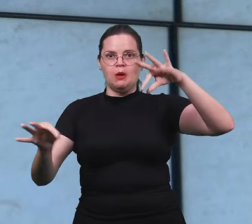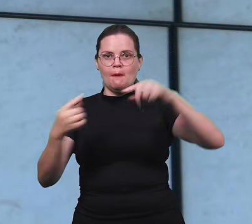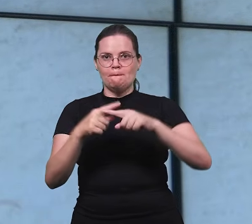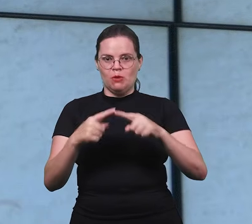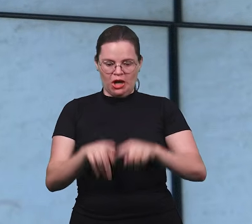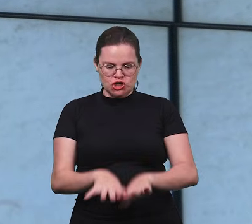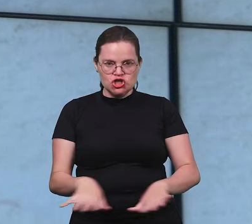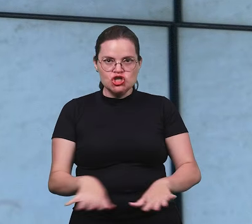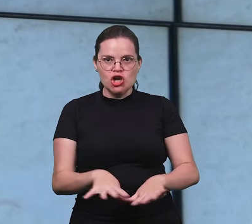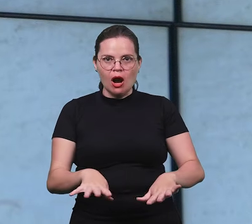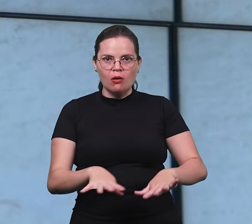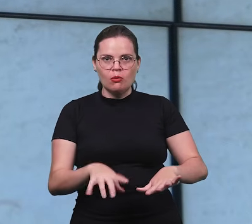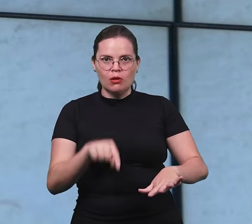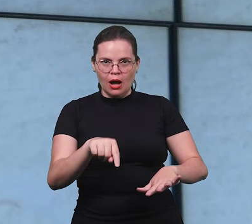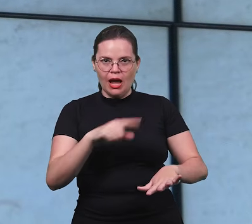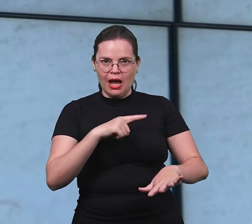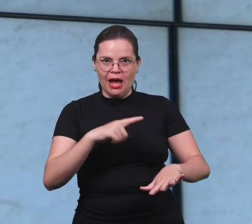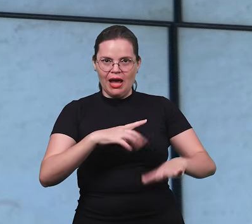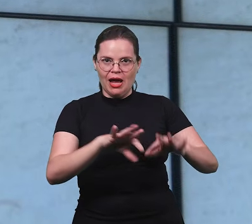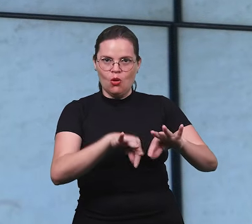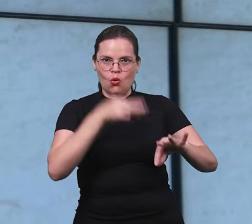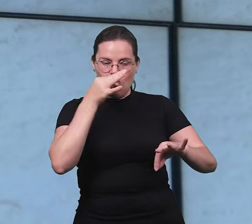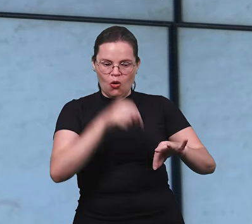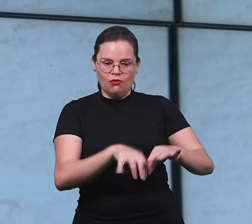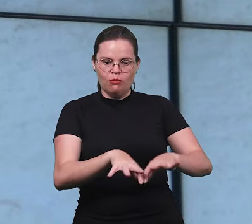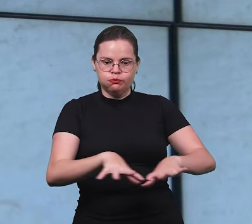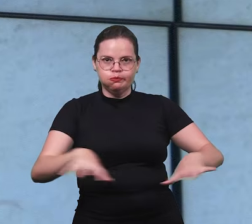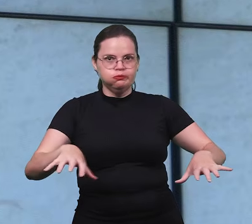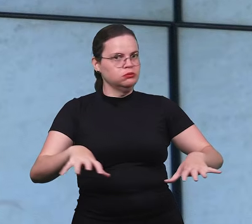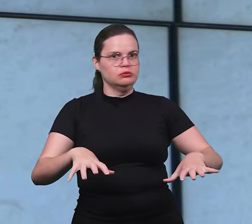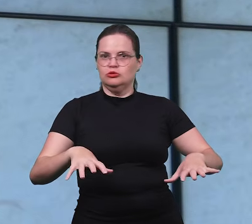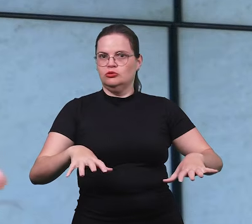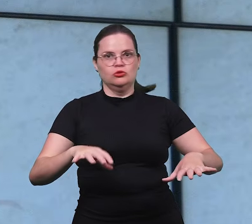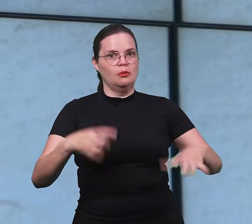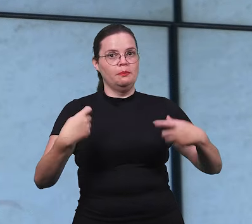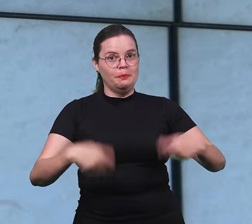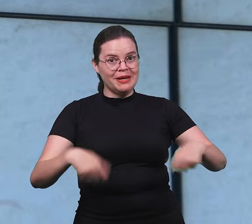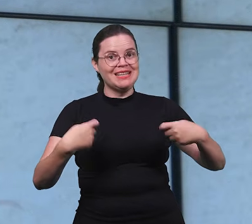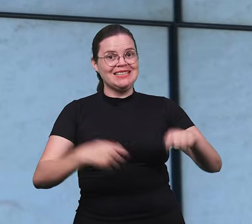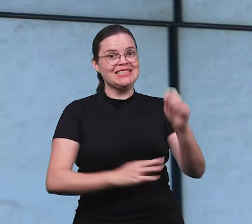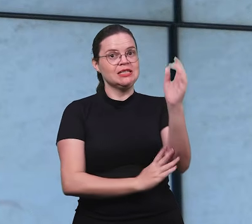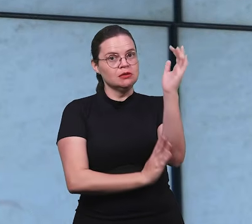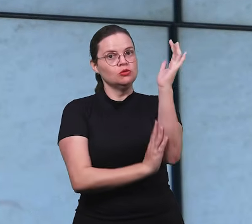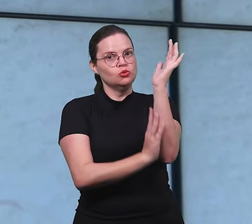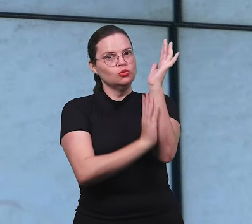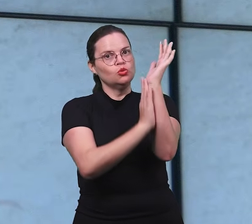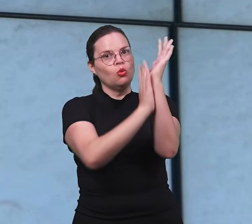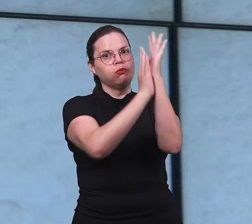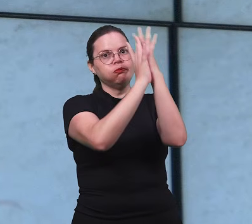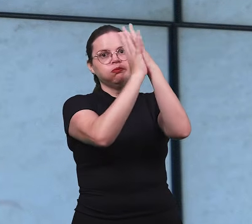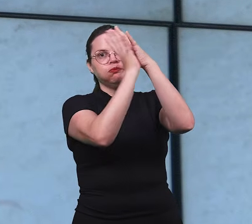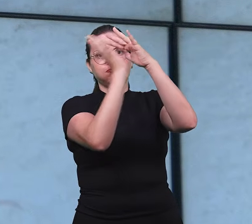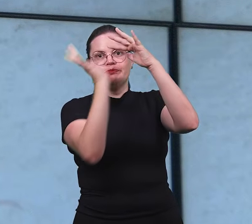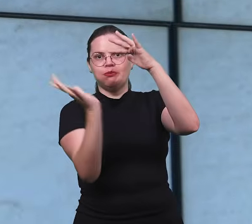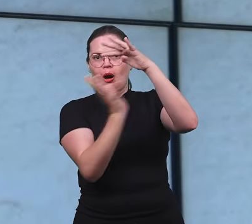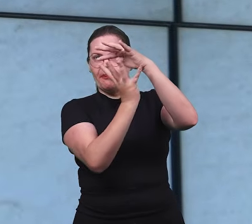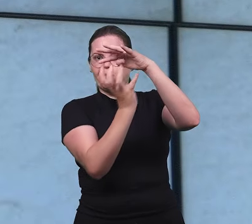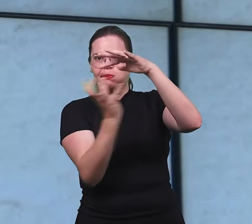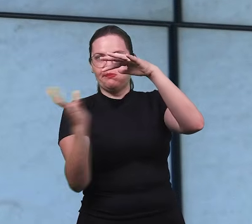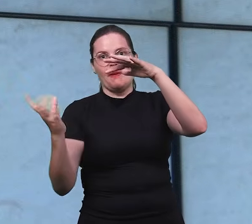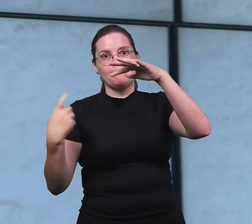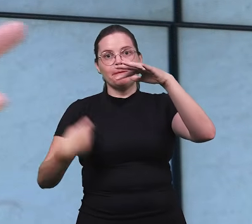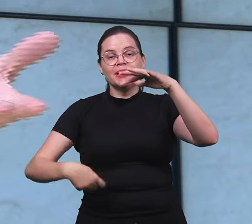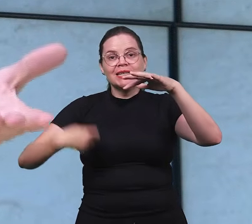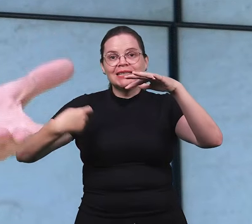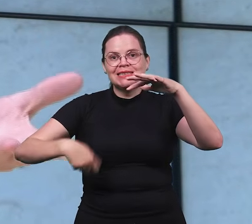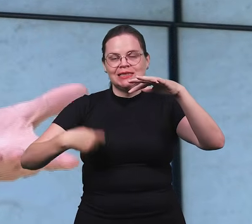vinha produzir no chão. A abóbora dá no chão, melancia dá no chão, mas vinha não. Vinha tem que ter o suporte. Ou seja, para